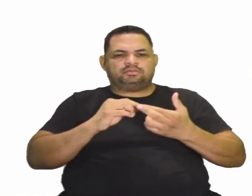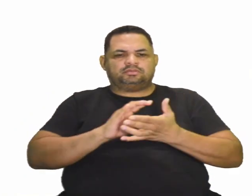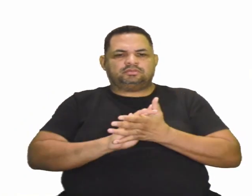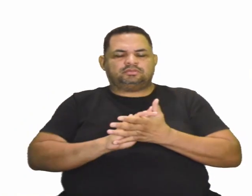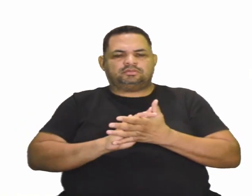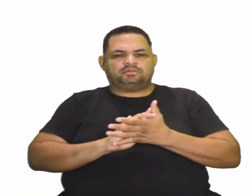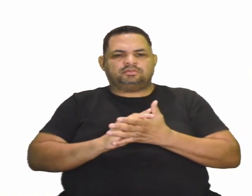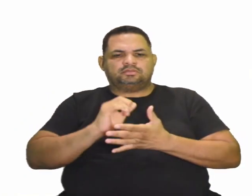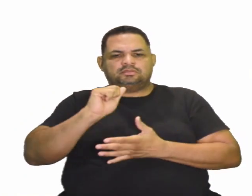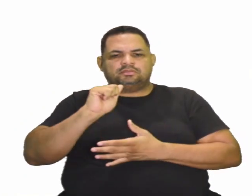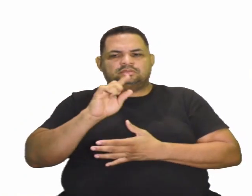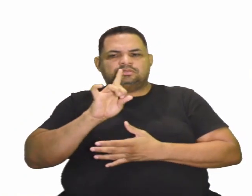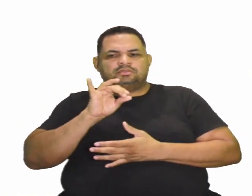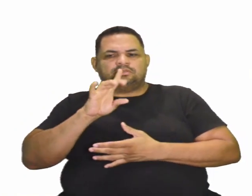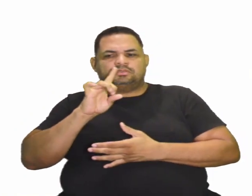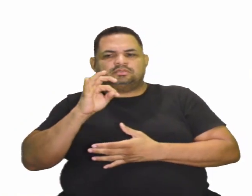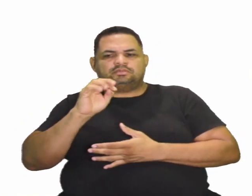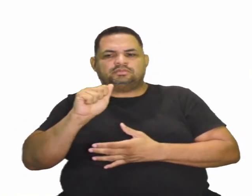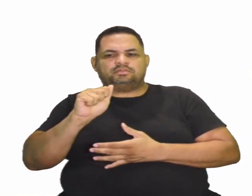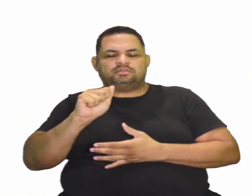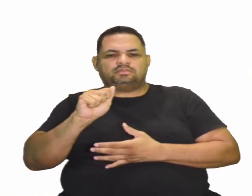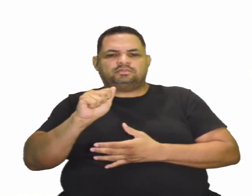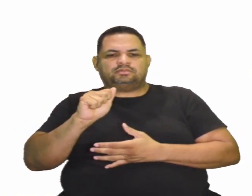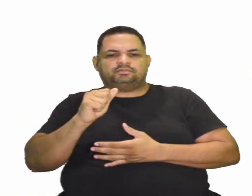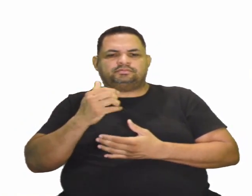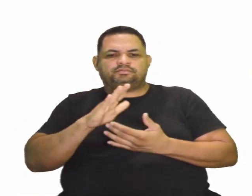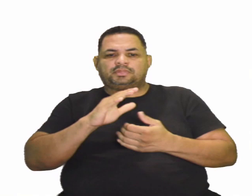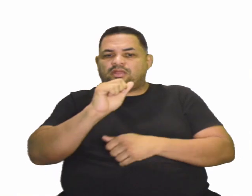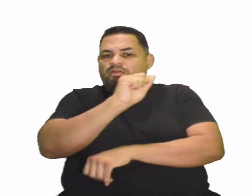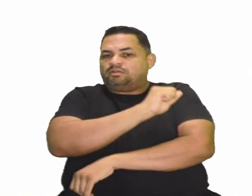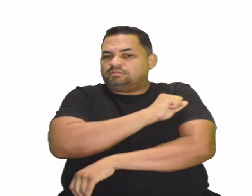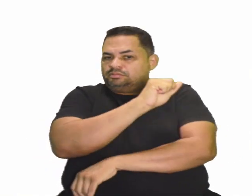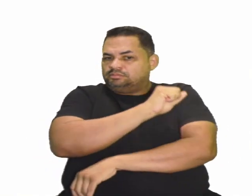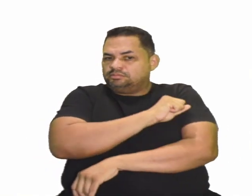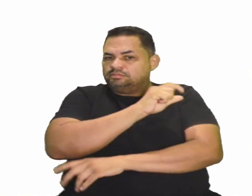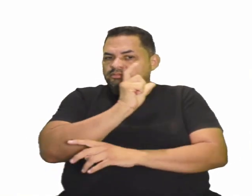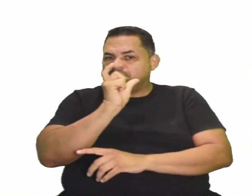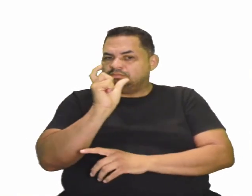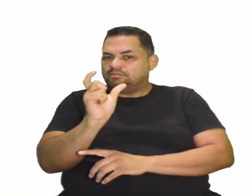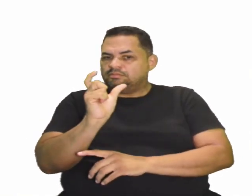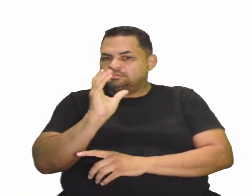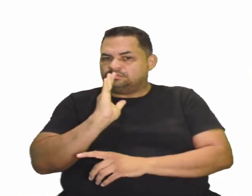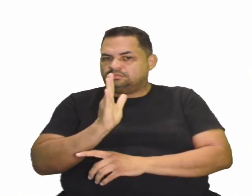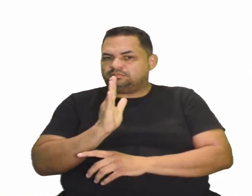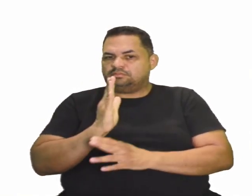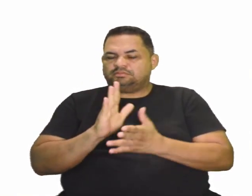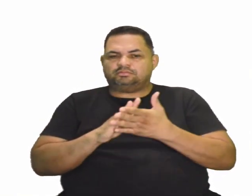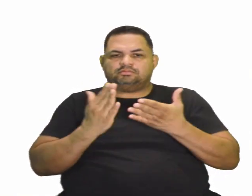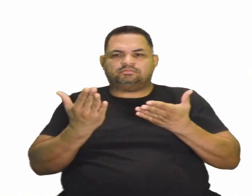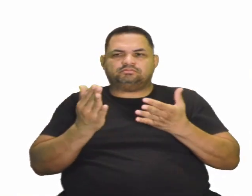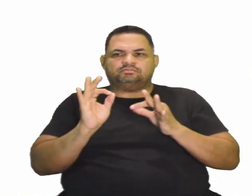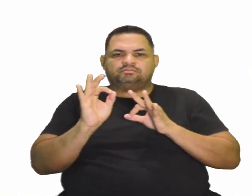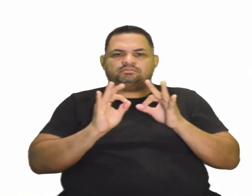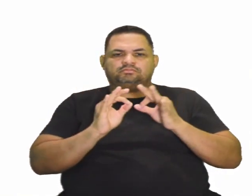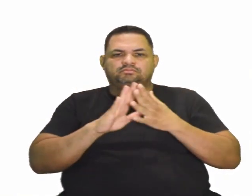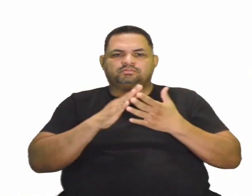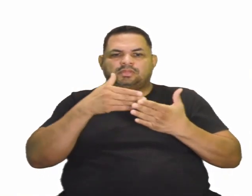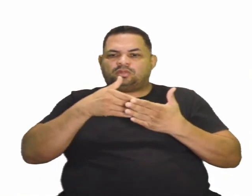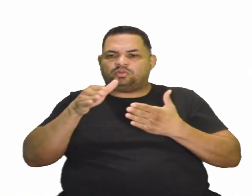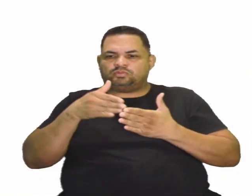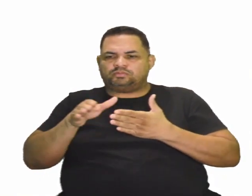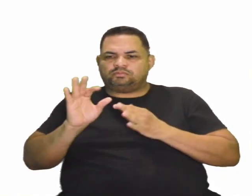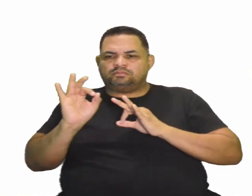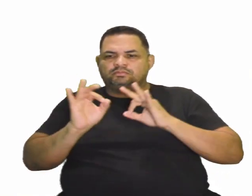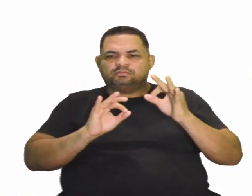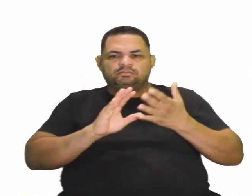renascentista e ateísta? Então, estudante, as palavras aí já vão excluindo, né? Não é uma